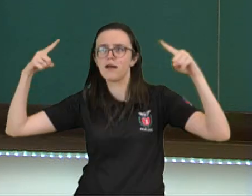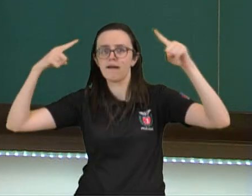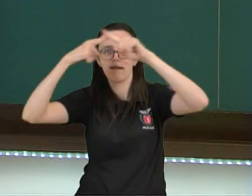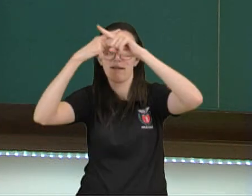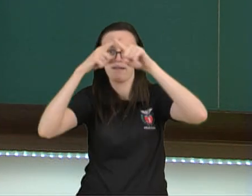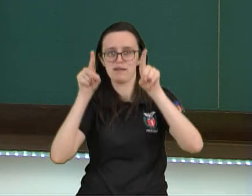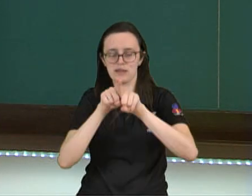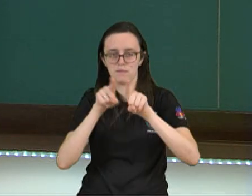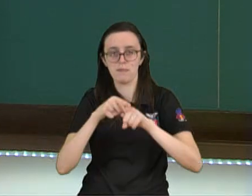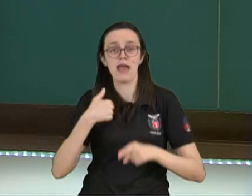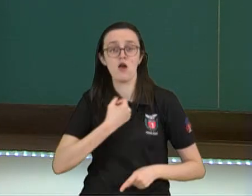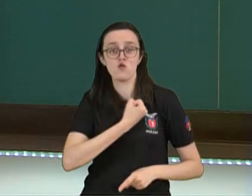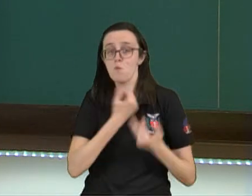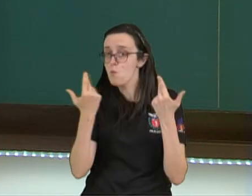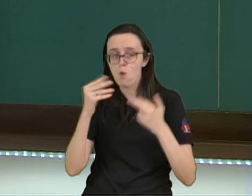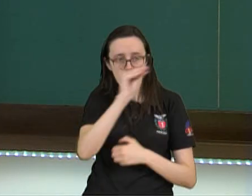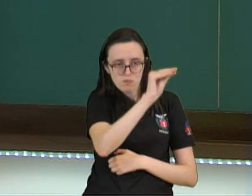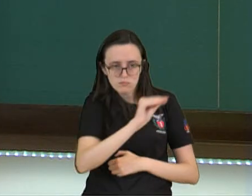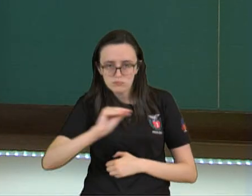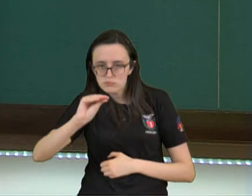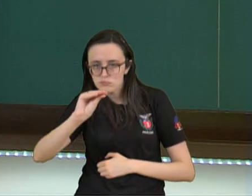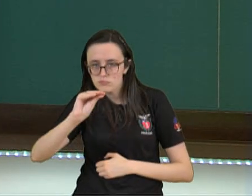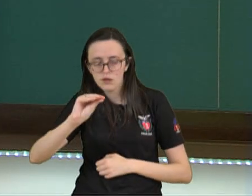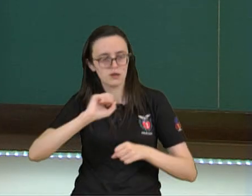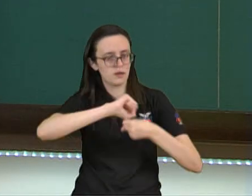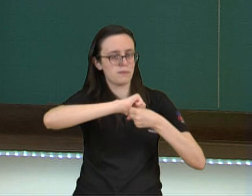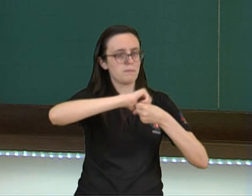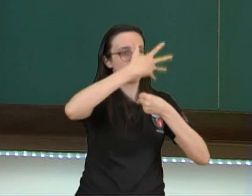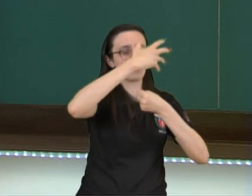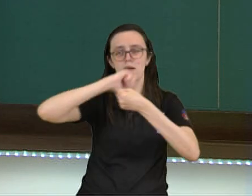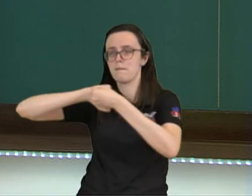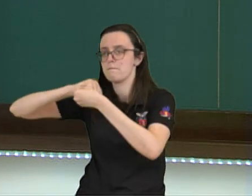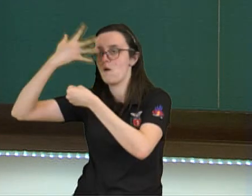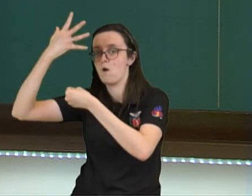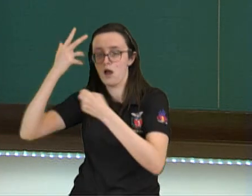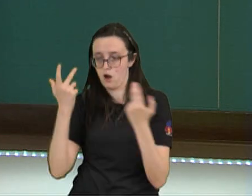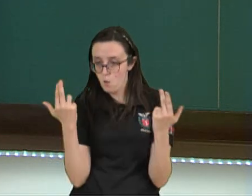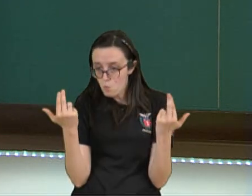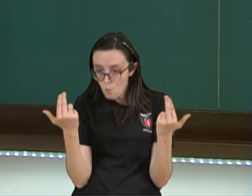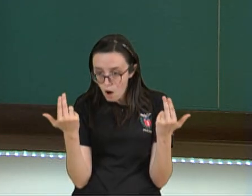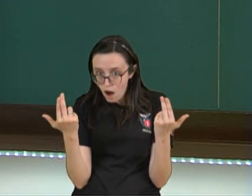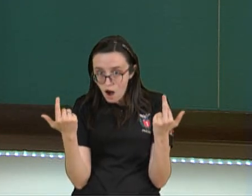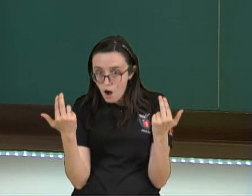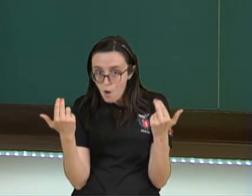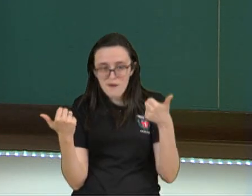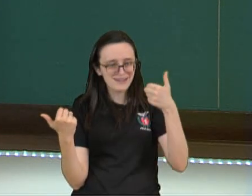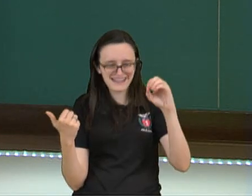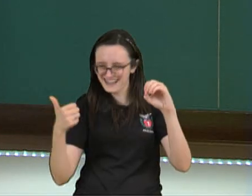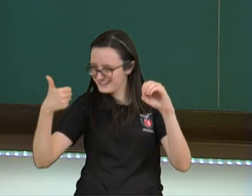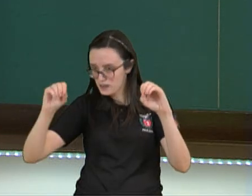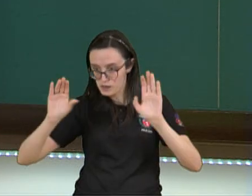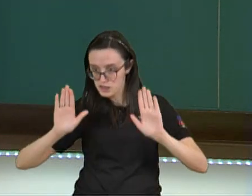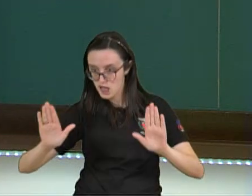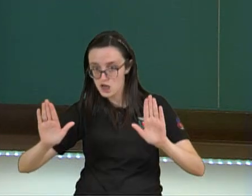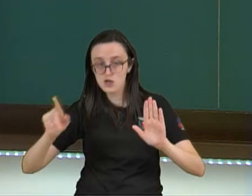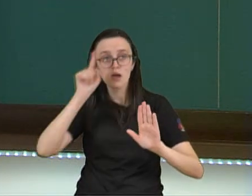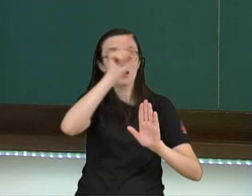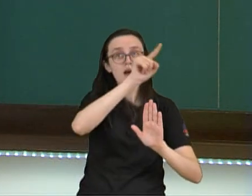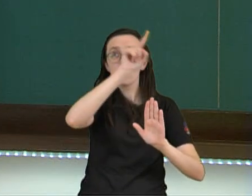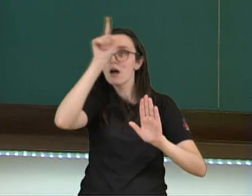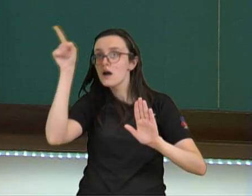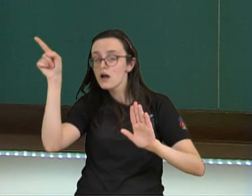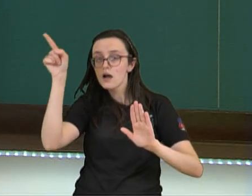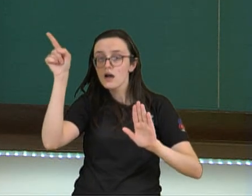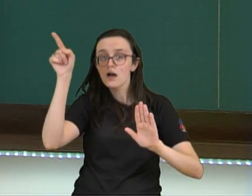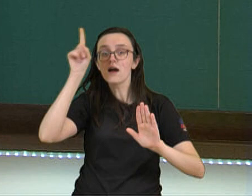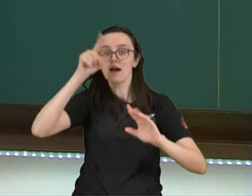número e vou operar as potências. Como? A base é a mesma e eu tenho uma multiplicação. Quando eu tenho uma